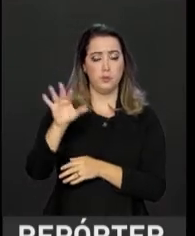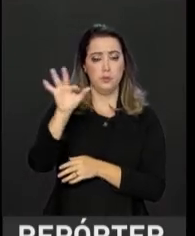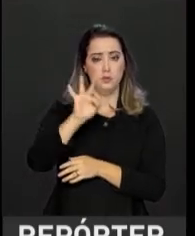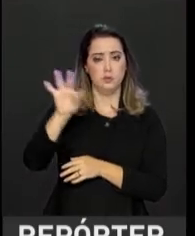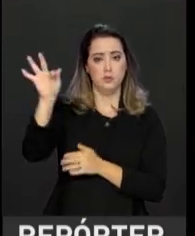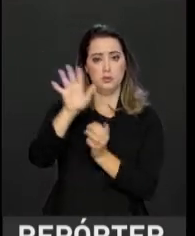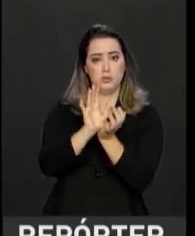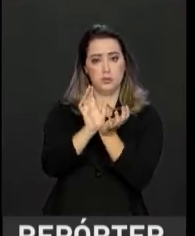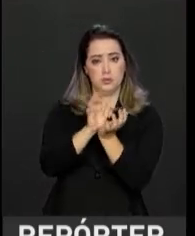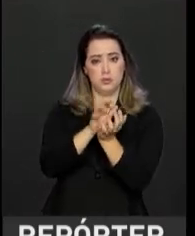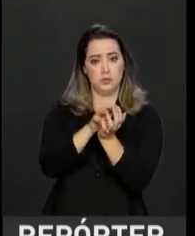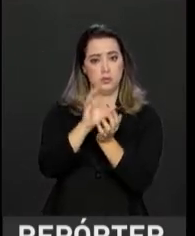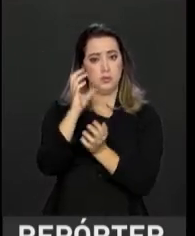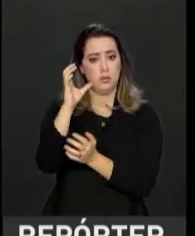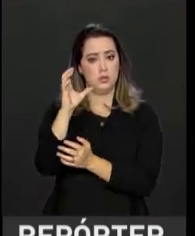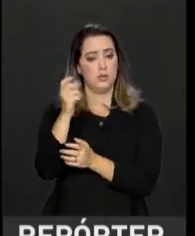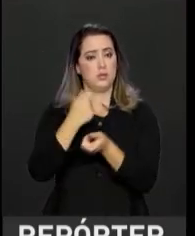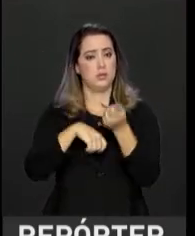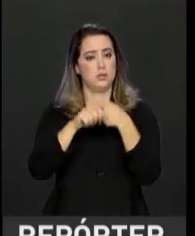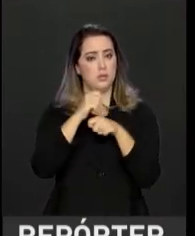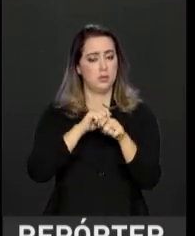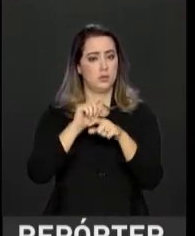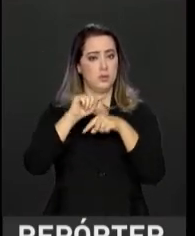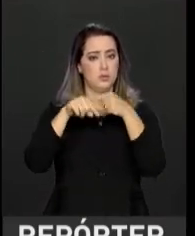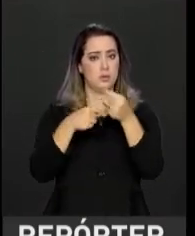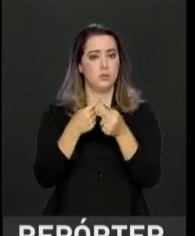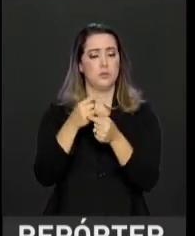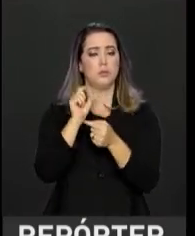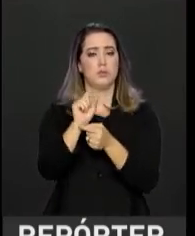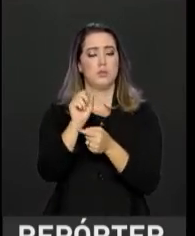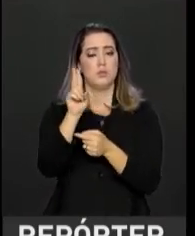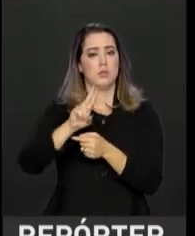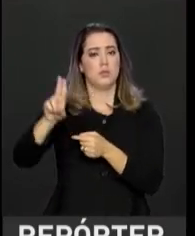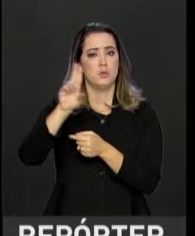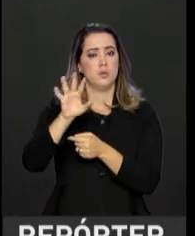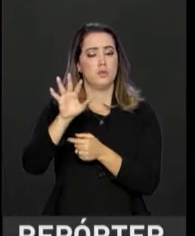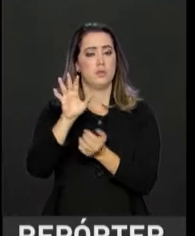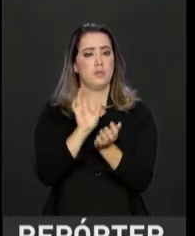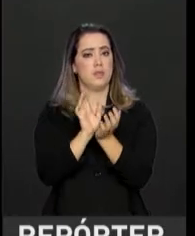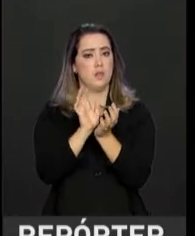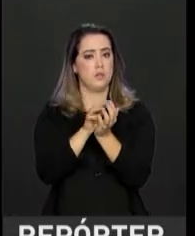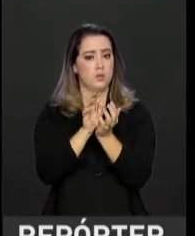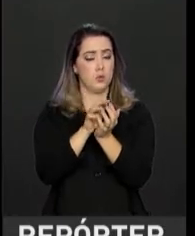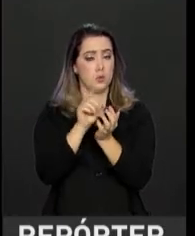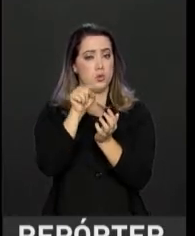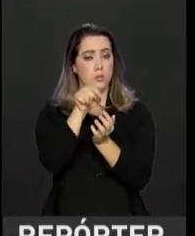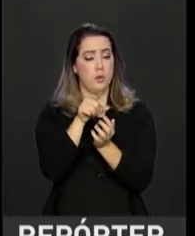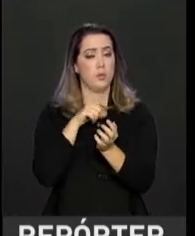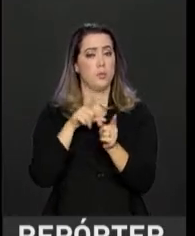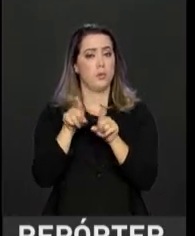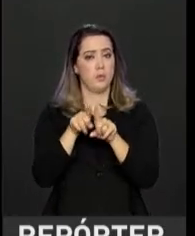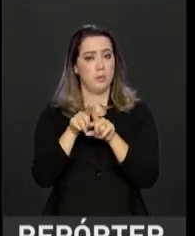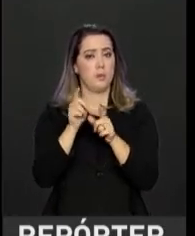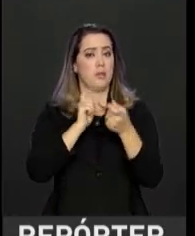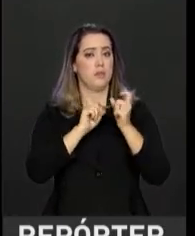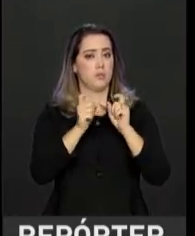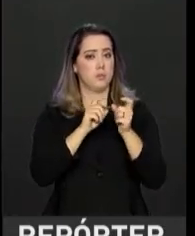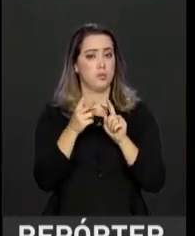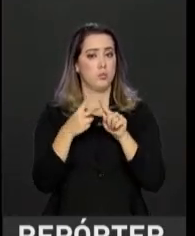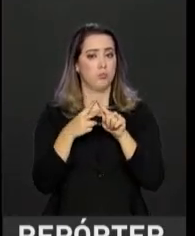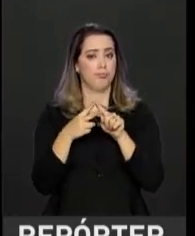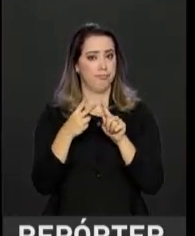para o curso de ciências econômicas e conseguir a aprovação na universidade pernambuco para o curso de administração